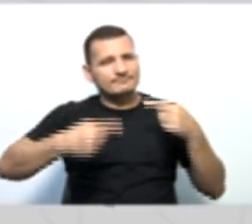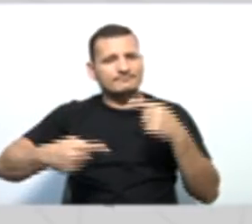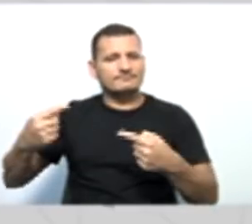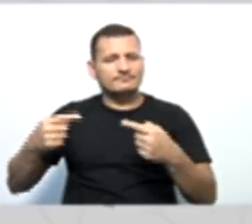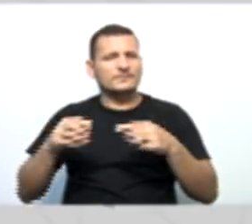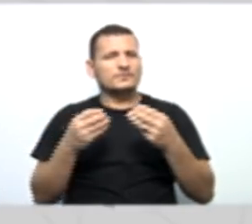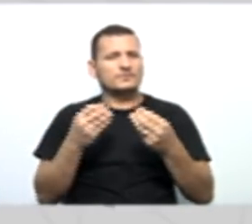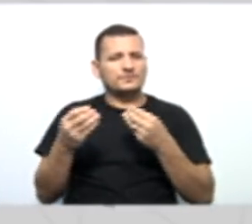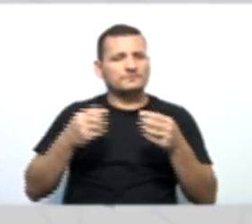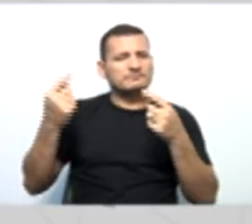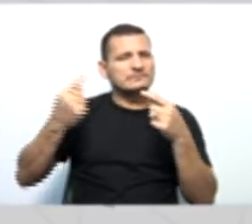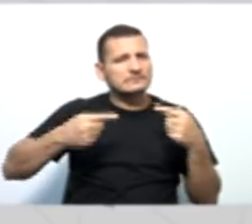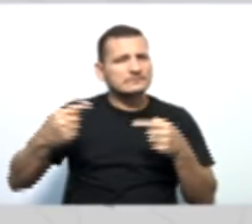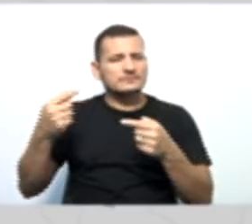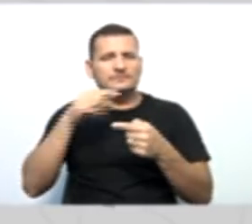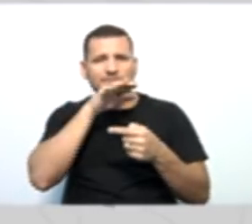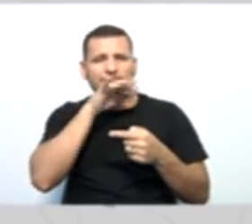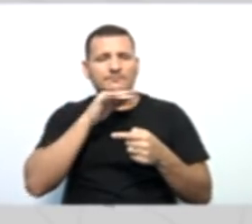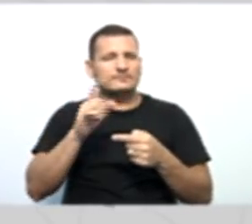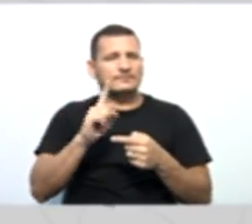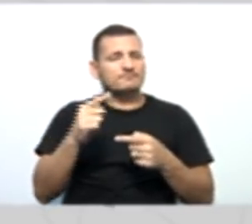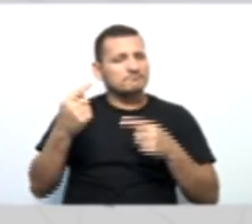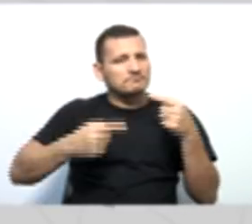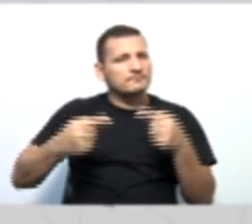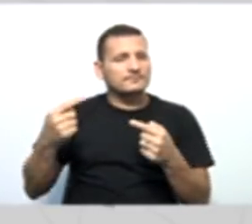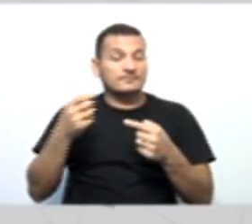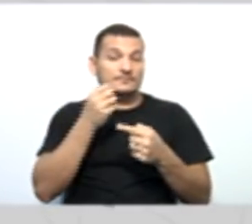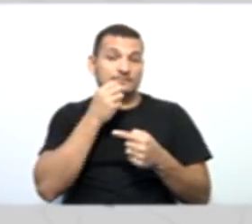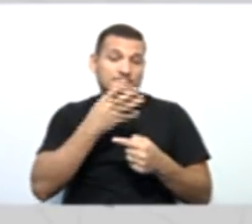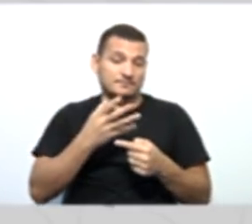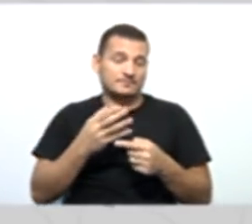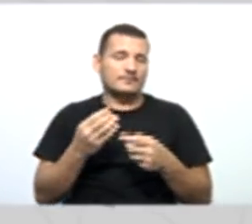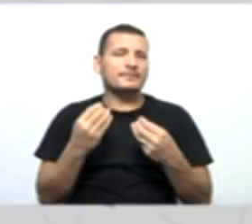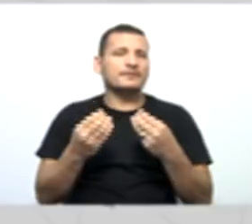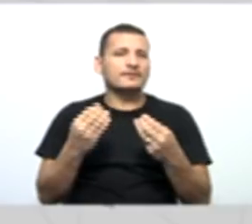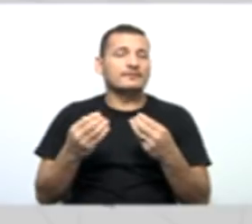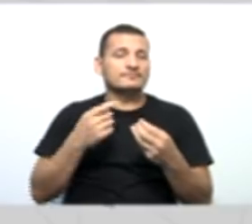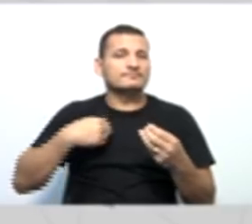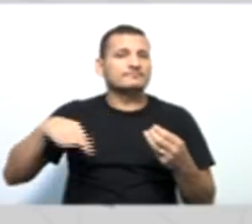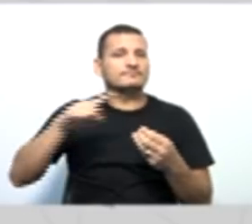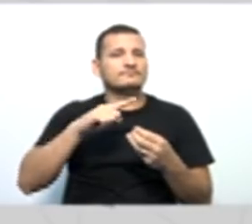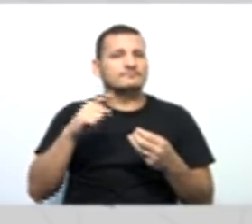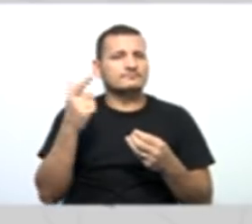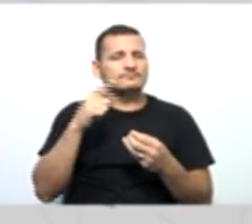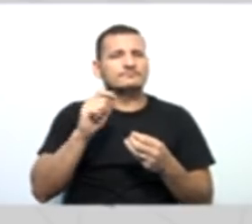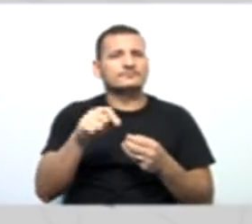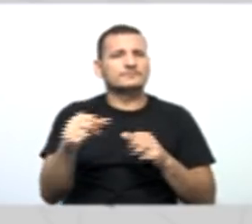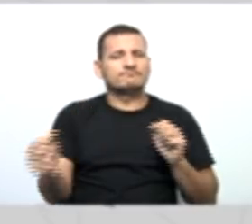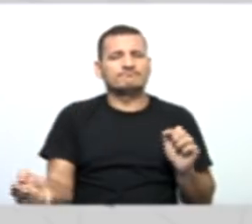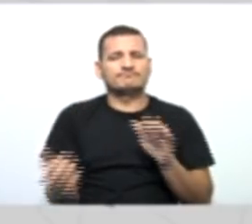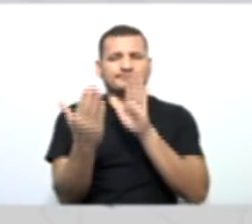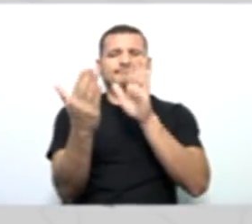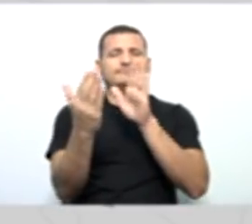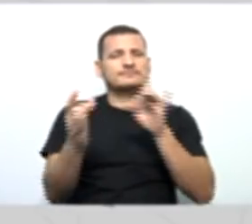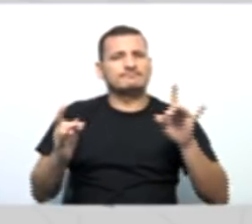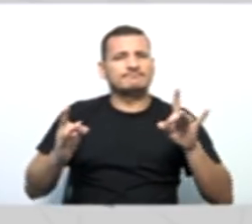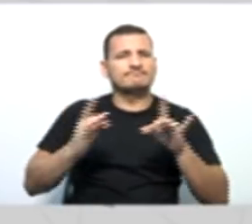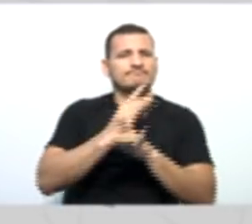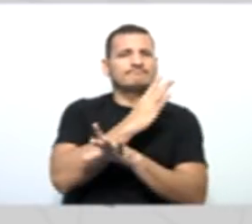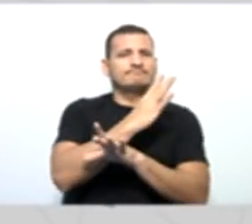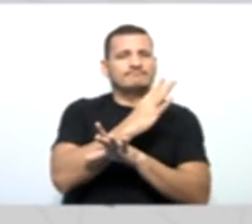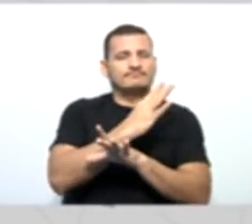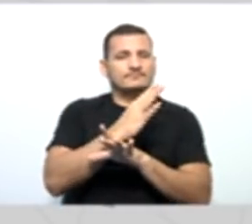não, o desafio é ruim. Não, os desafios são bons. Os desafios são bons para que nós possamos encarar eles de frente, se preparar e